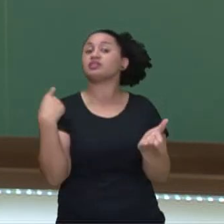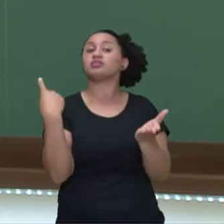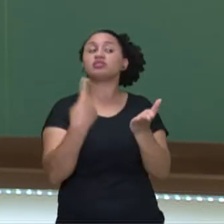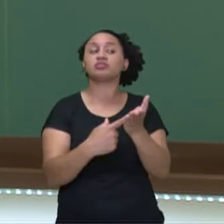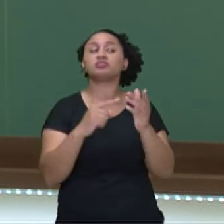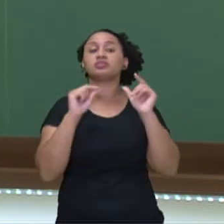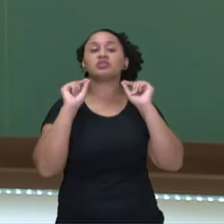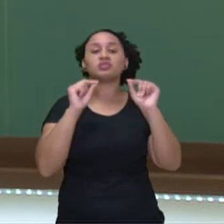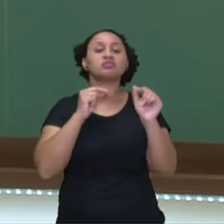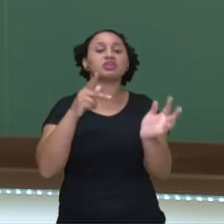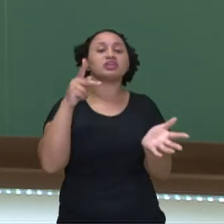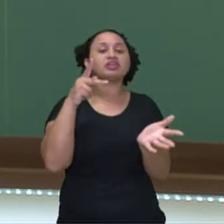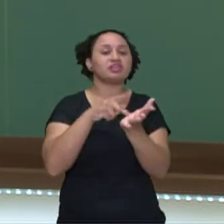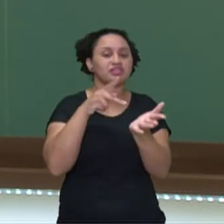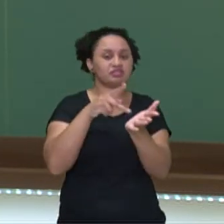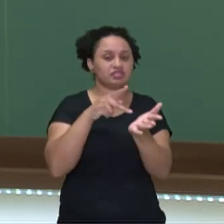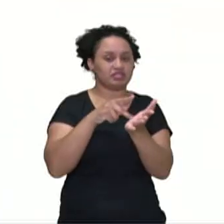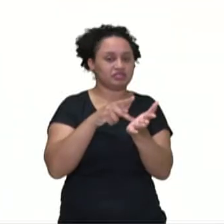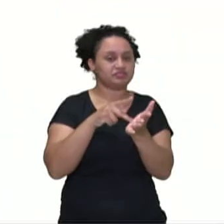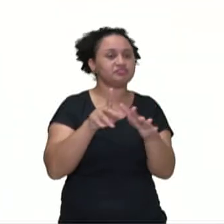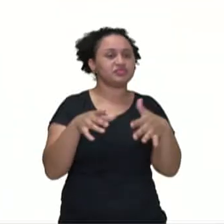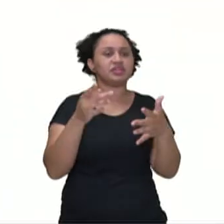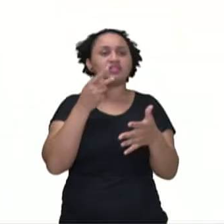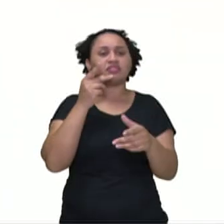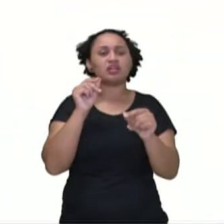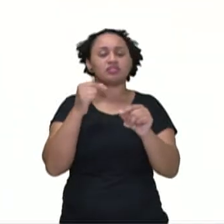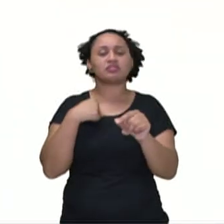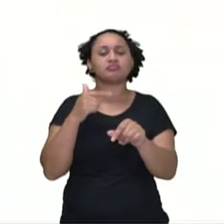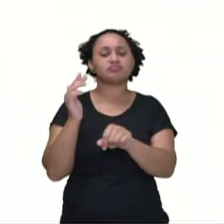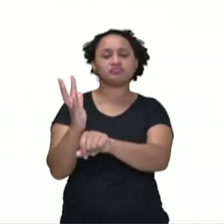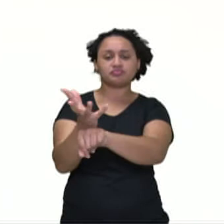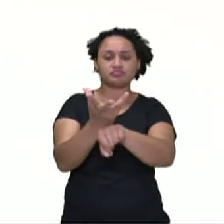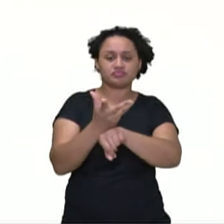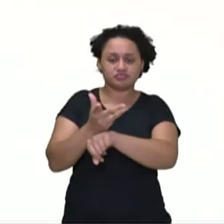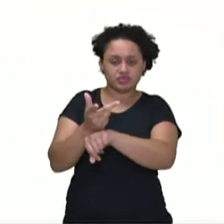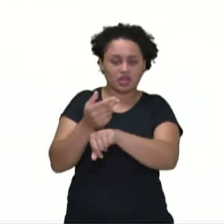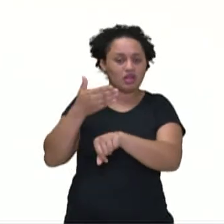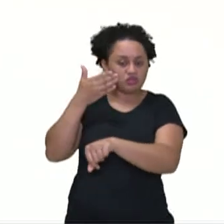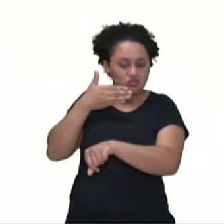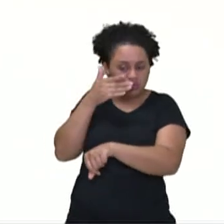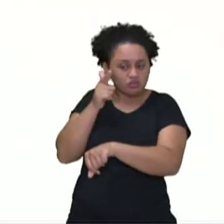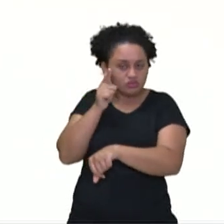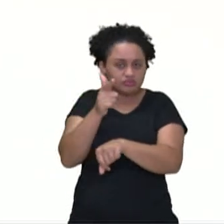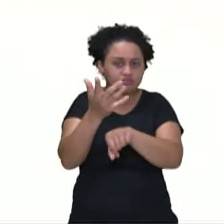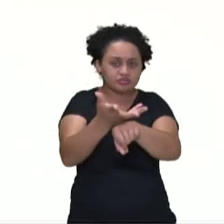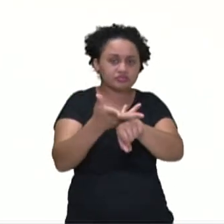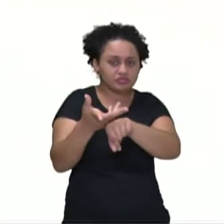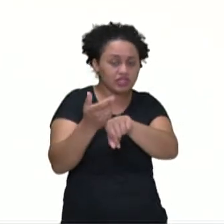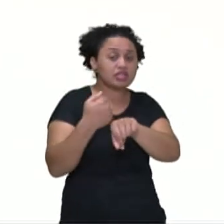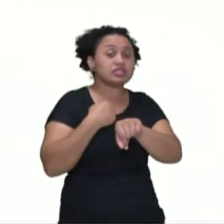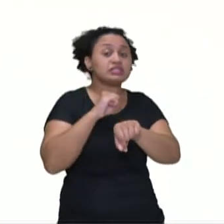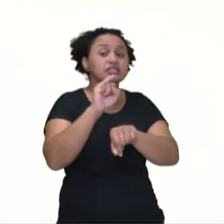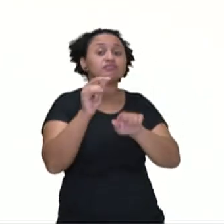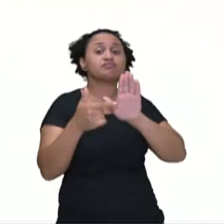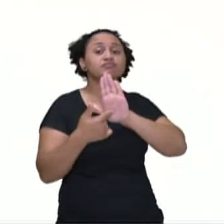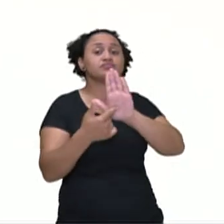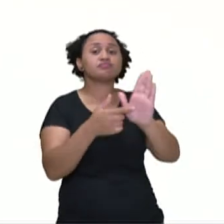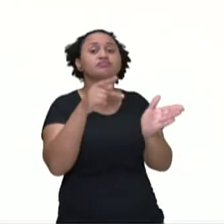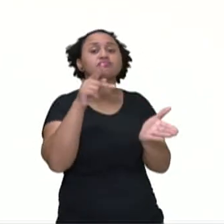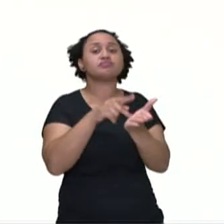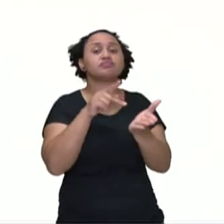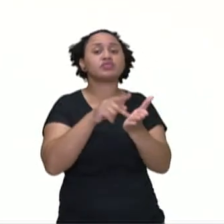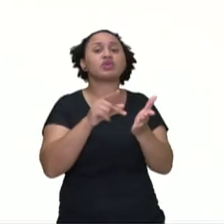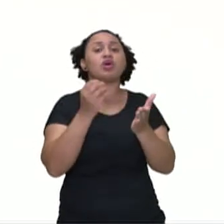a verdade. É por isso que ele diz o seguinte: persuadimos pelo discurso quando mostramos a verdade, ou o que